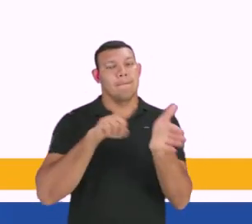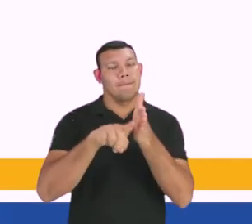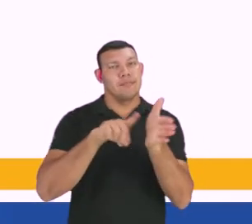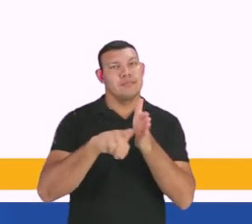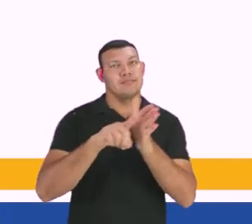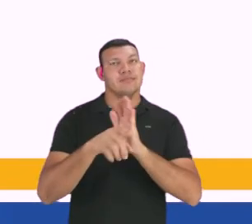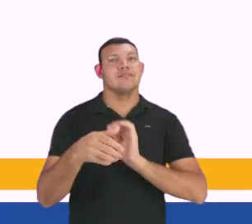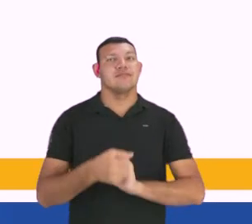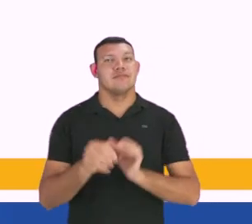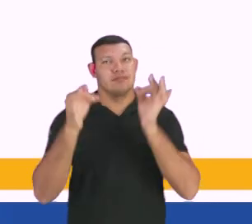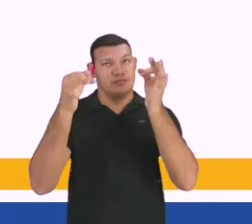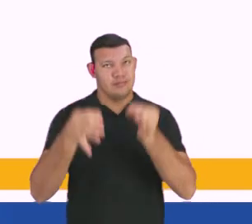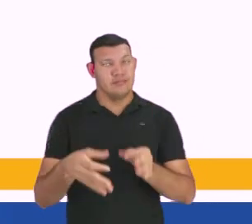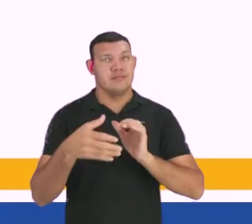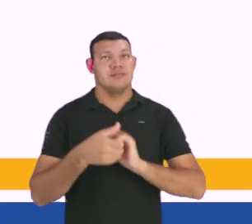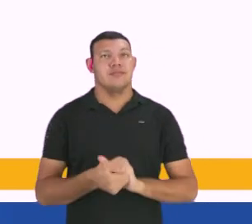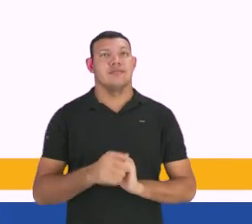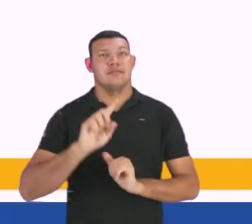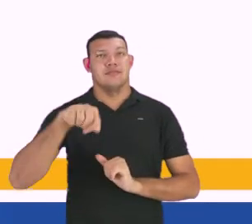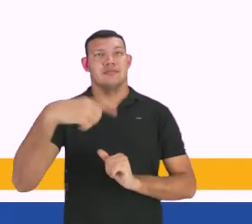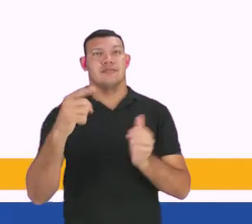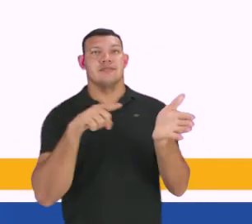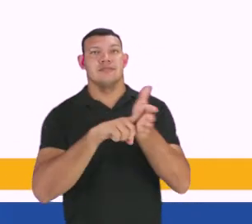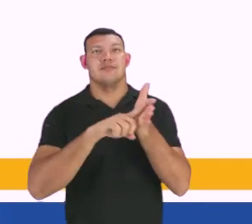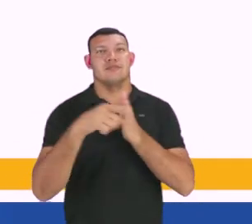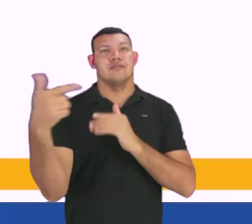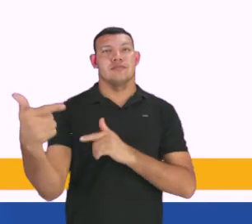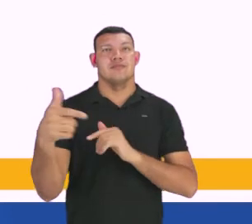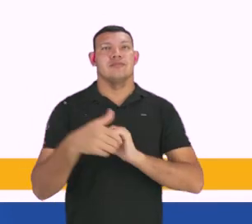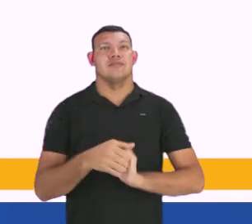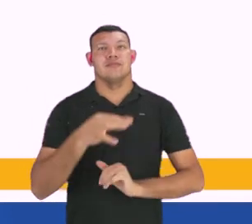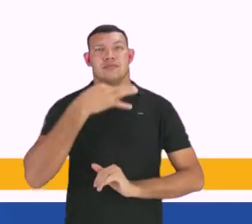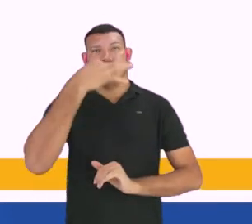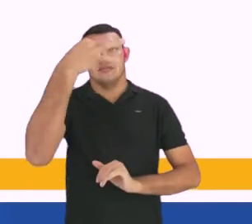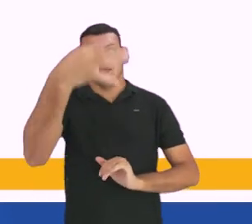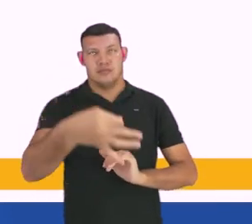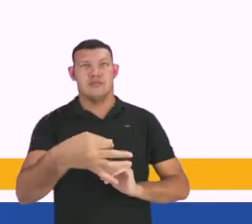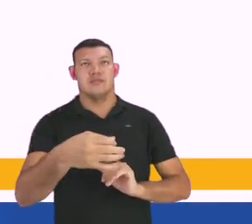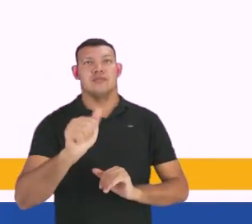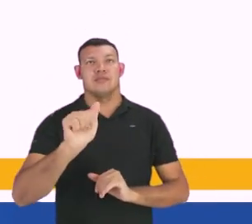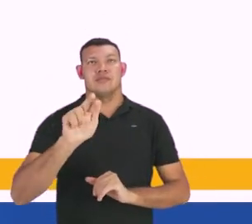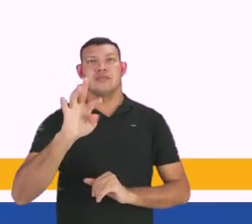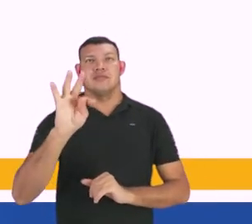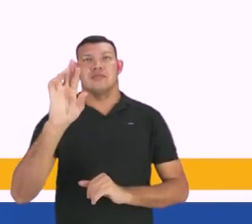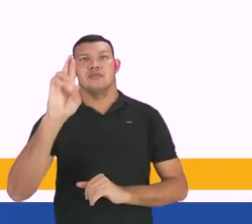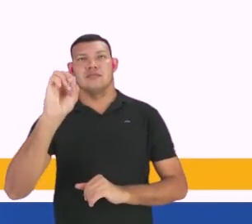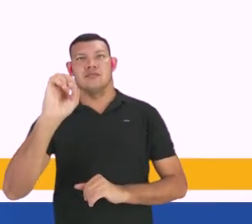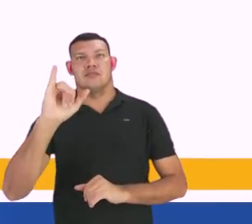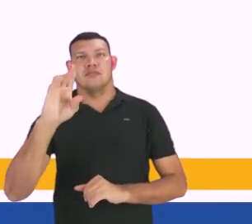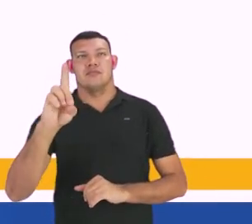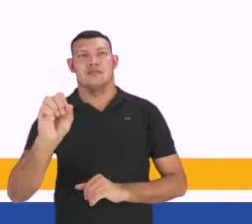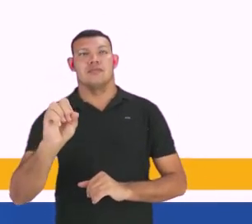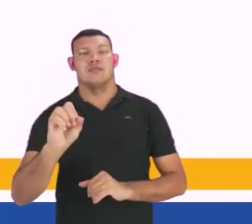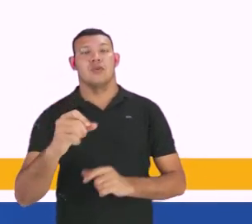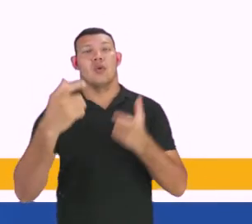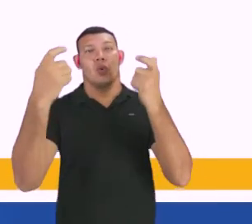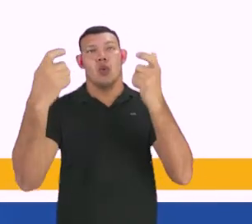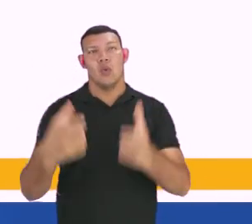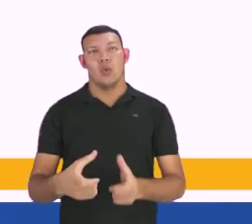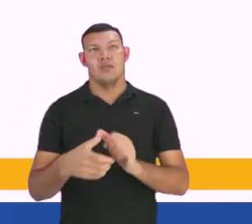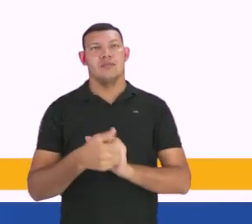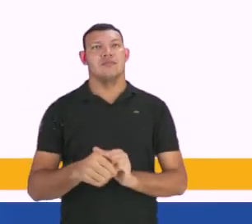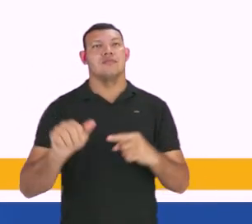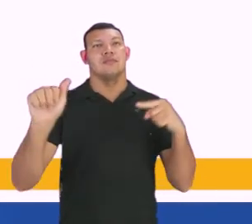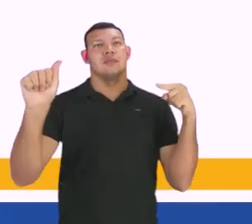perguntas. Certinho? Depois, um argumento de autoridade está indicado na opção. Segundo